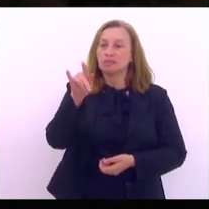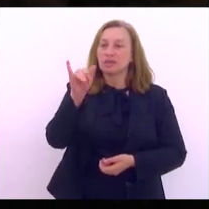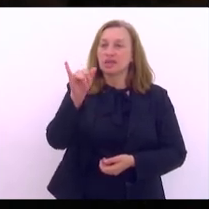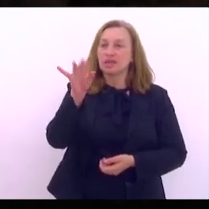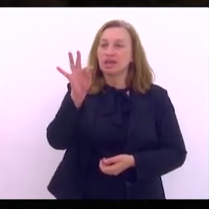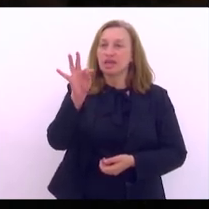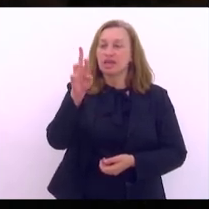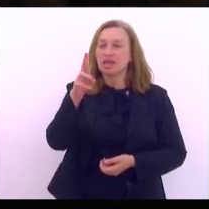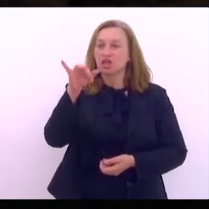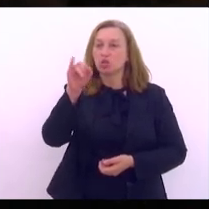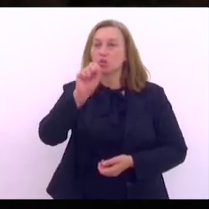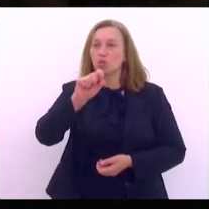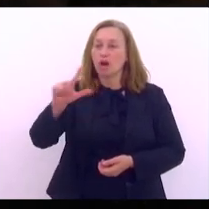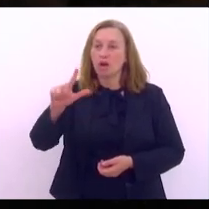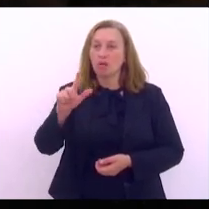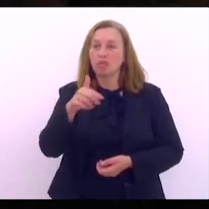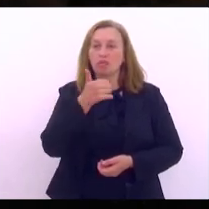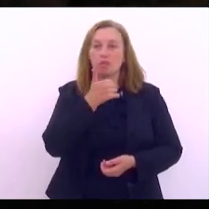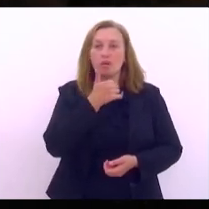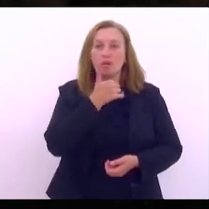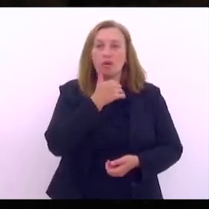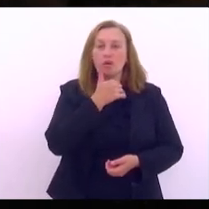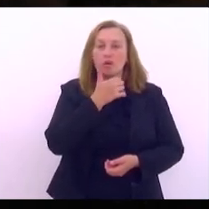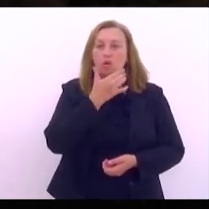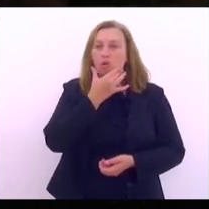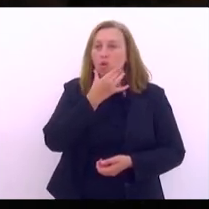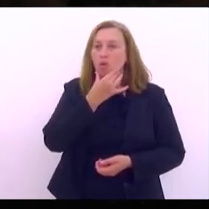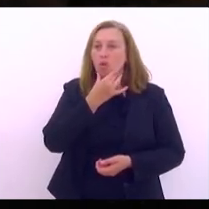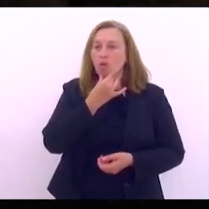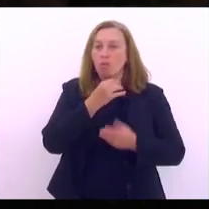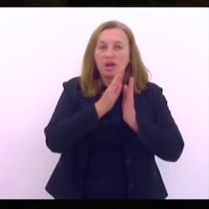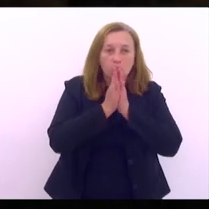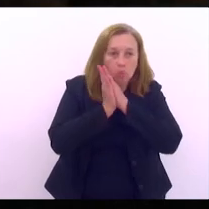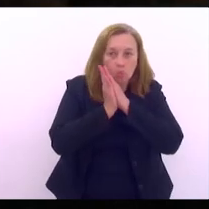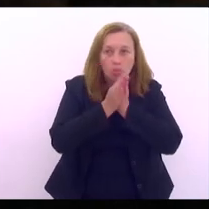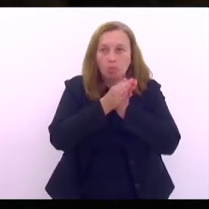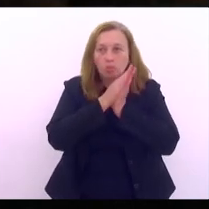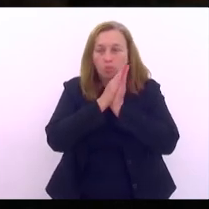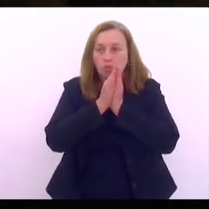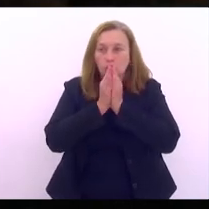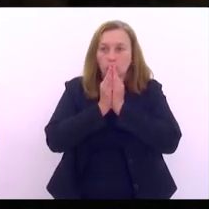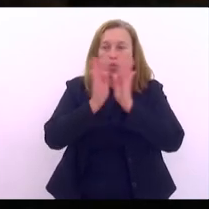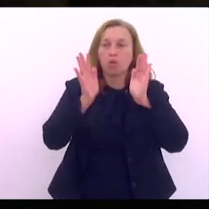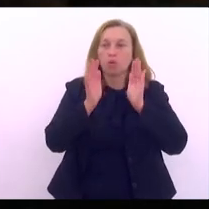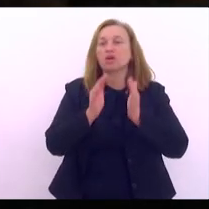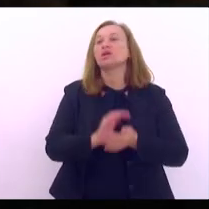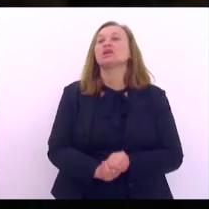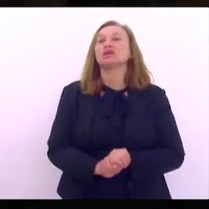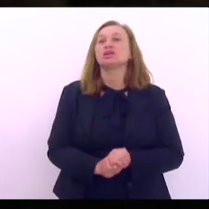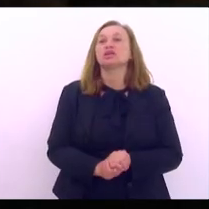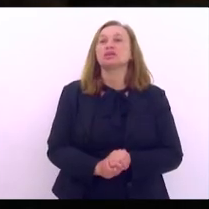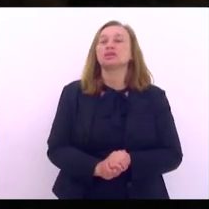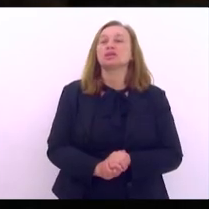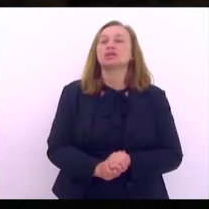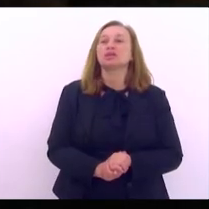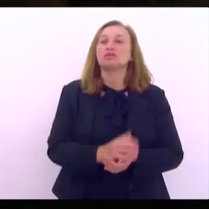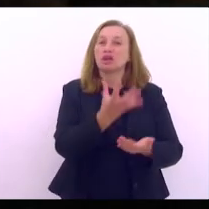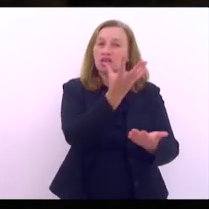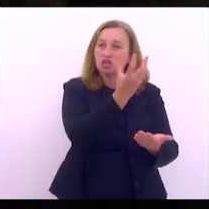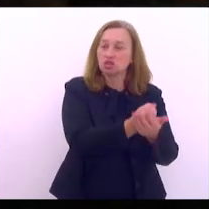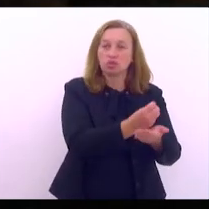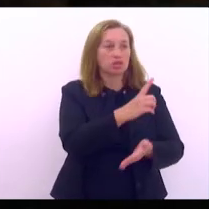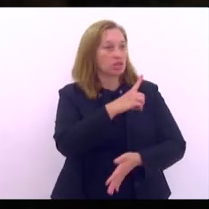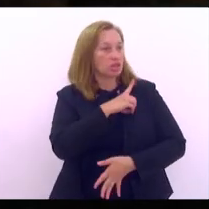o pai de santo Glauber Serra, foi à delegacia DECRAD, fez o registro que tem que fazer. As